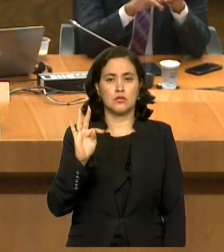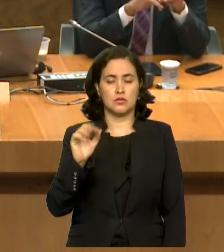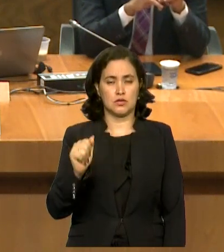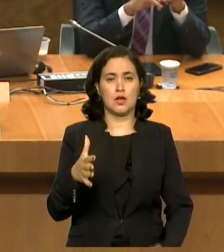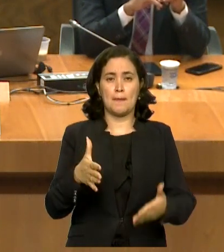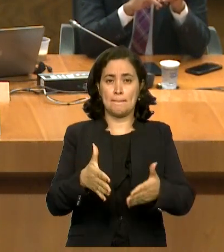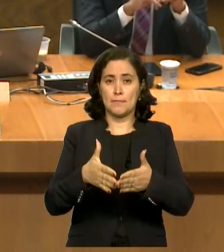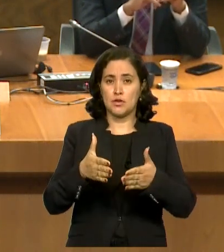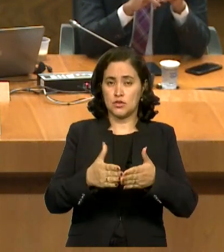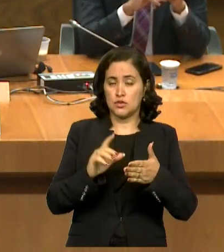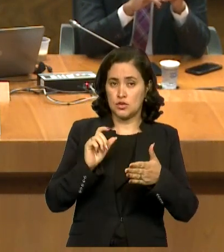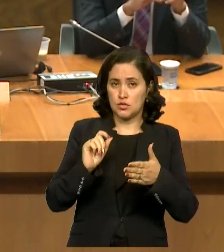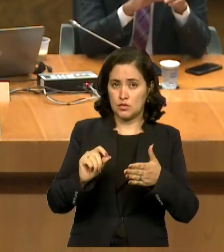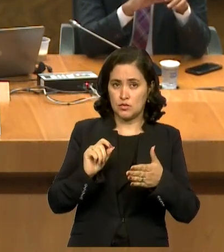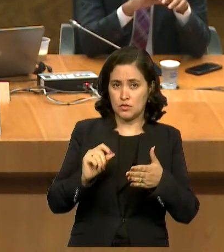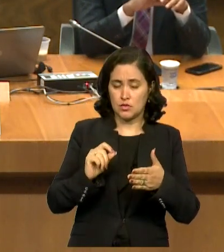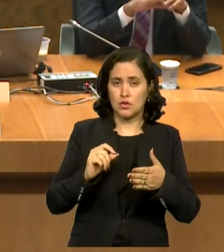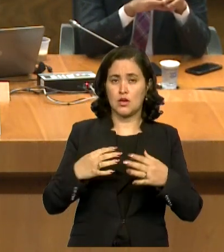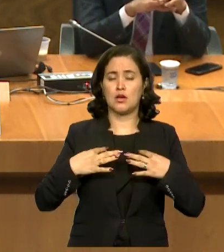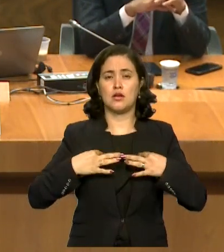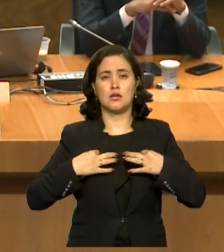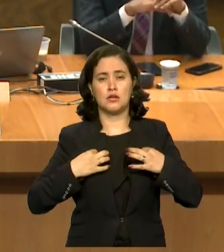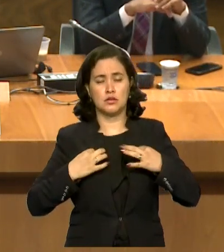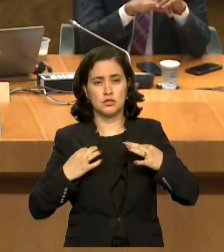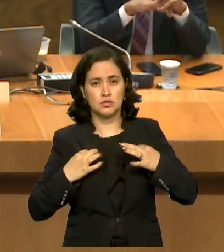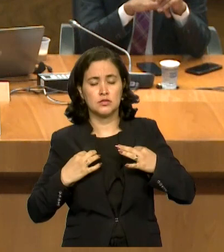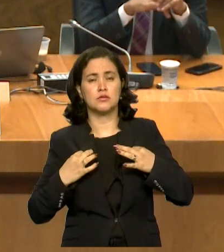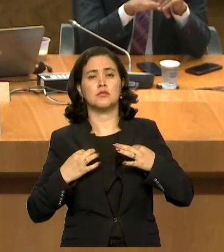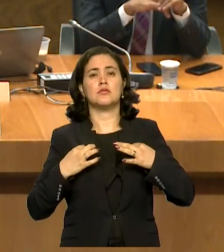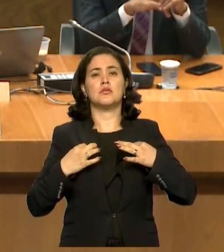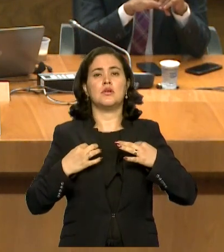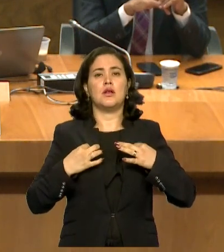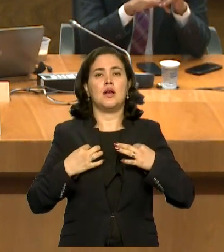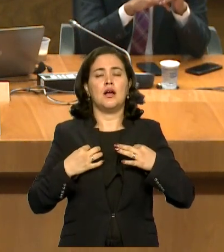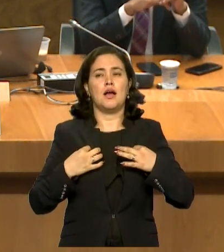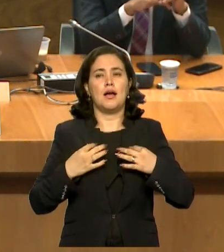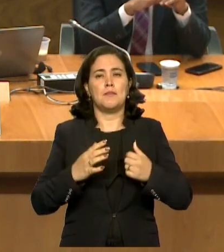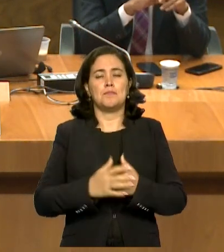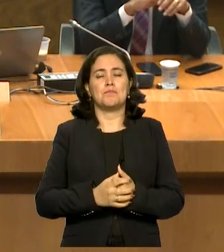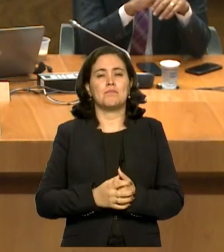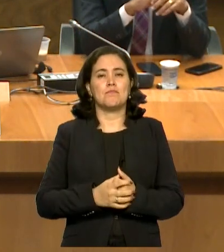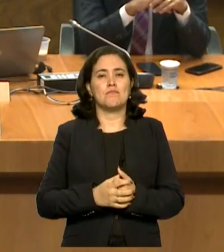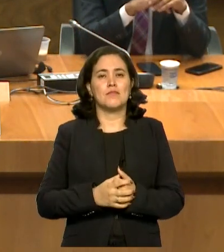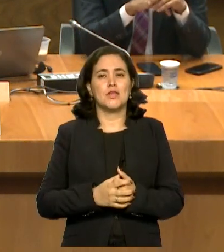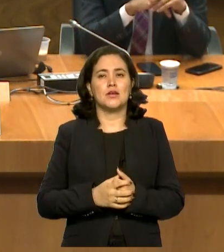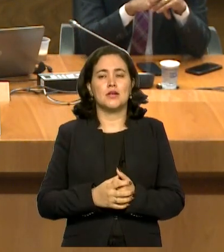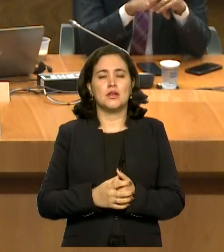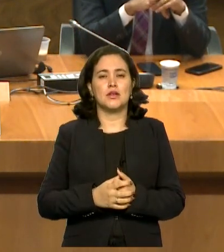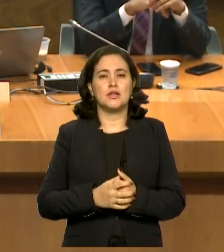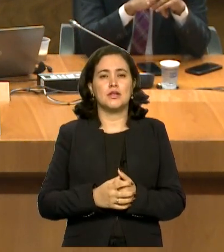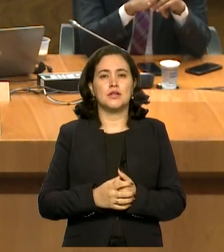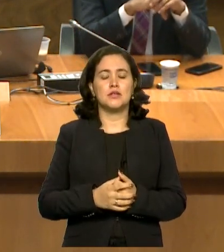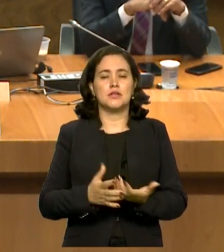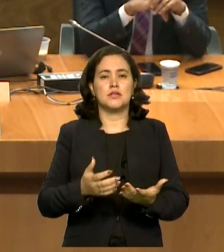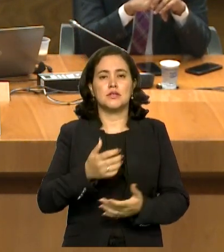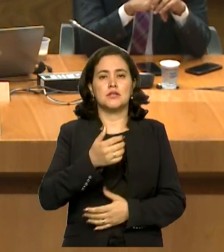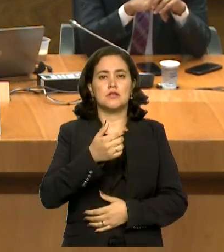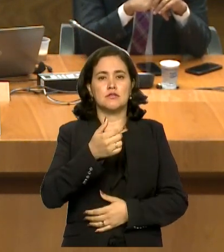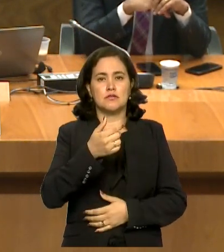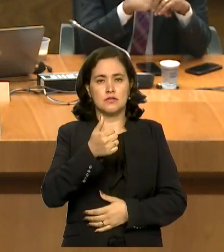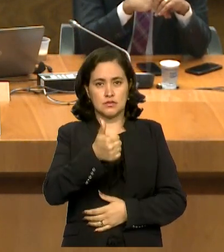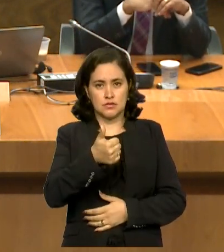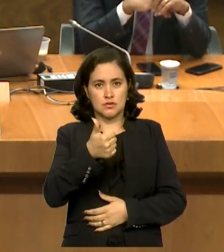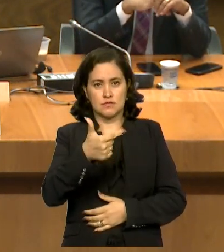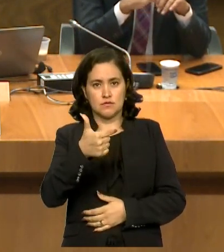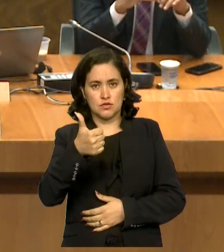de 121 dias para tratamento de saúde, conforme documento anexado. Como vota o seu primeiro